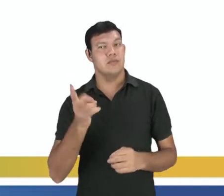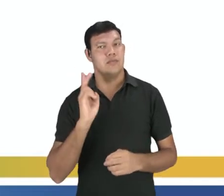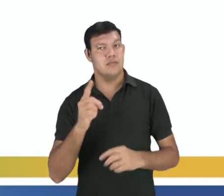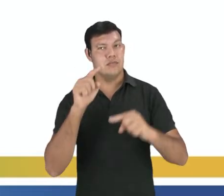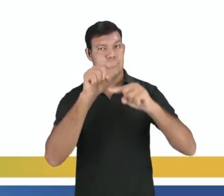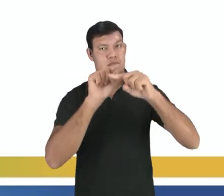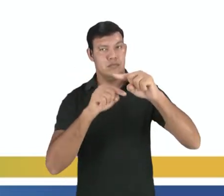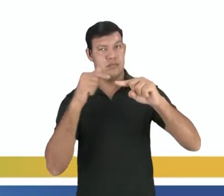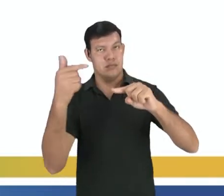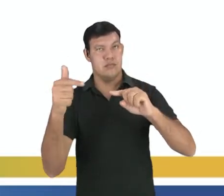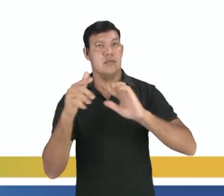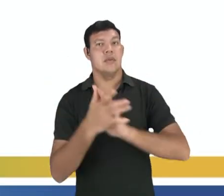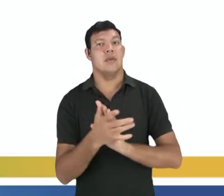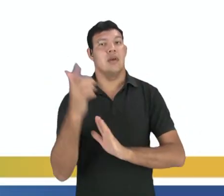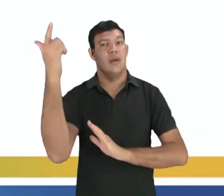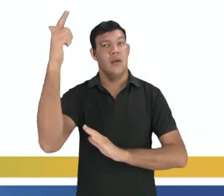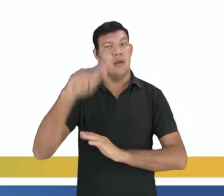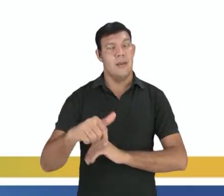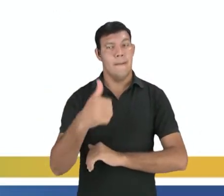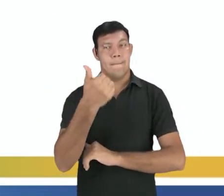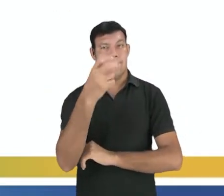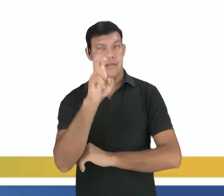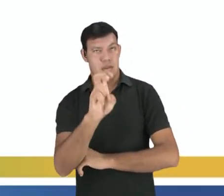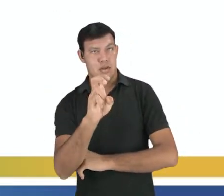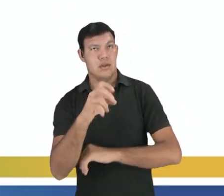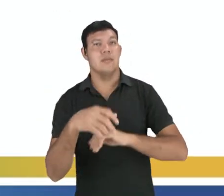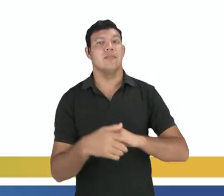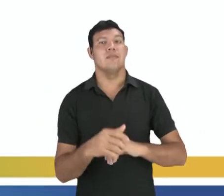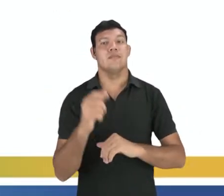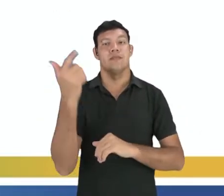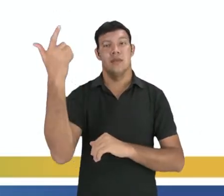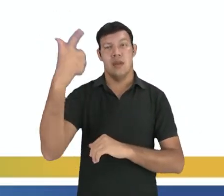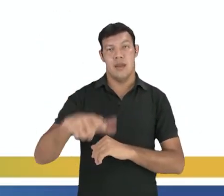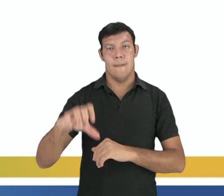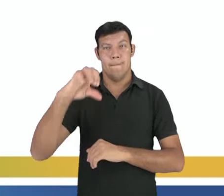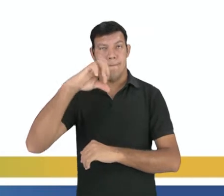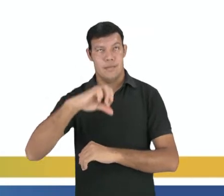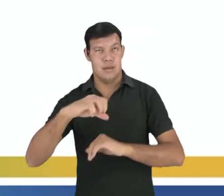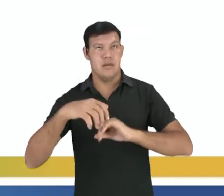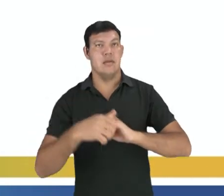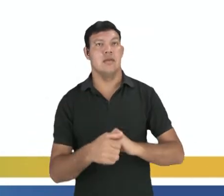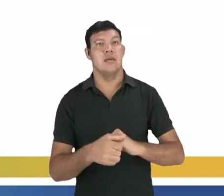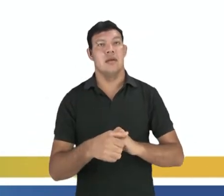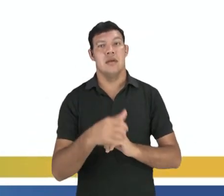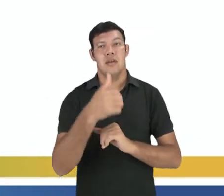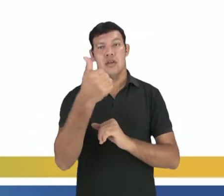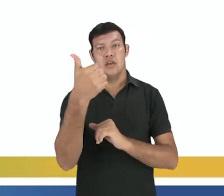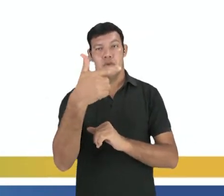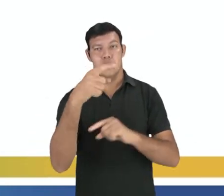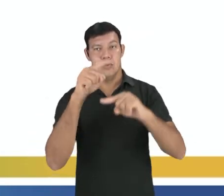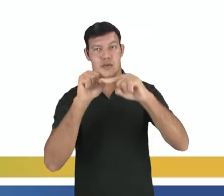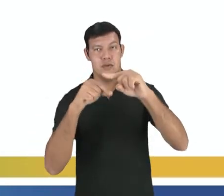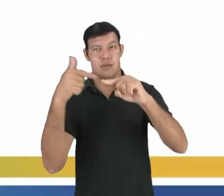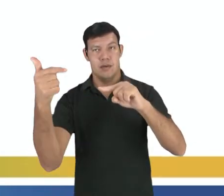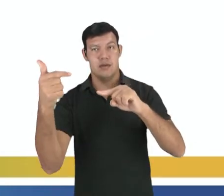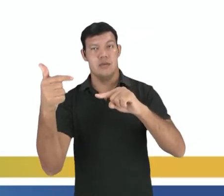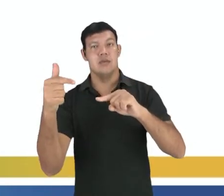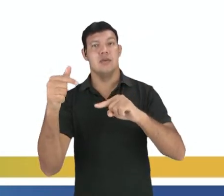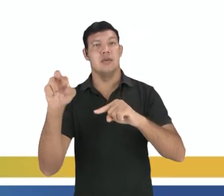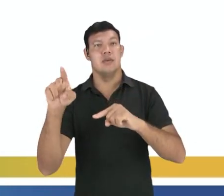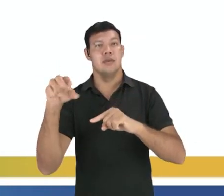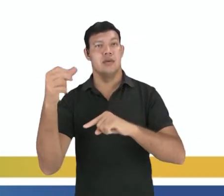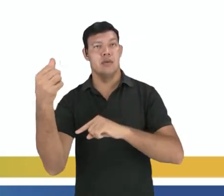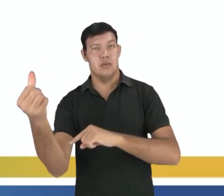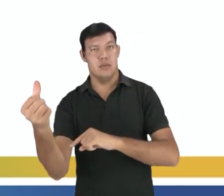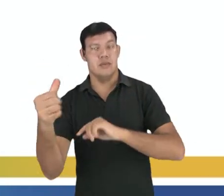Ó. Repete o 15, não divide por 2, repete o 9. 12 dividido para 2 vai dar 6. Aí novamente vou dividir